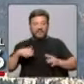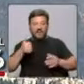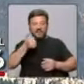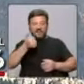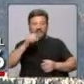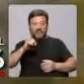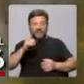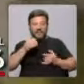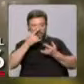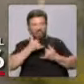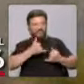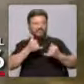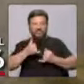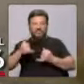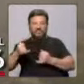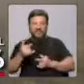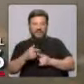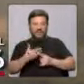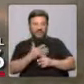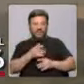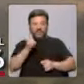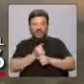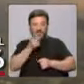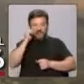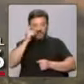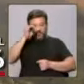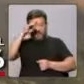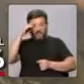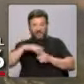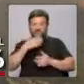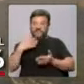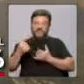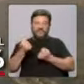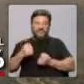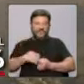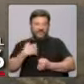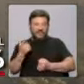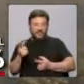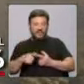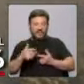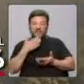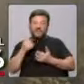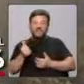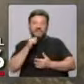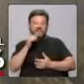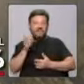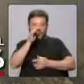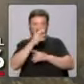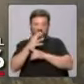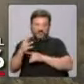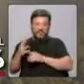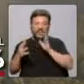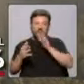frentes ativas. O trabalho dos bombeiros está a ser dificultado pelo vento forte que se faz sentir. Os incêndios são, na sua maioria, florestais, mas